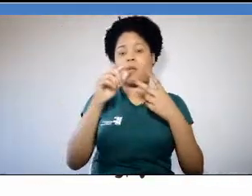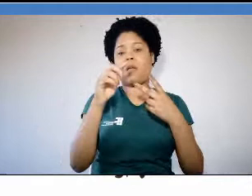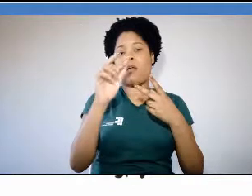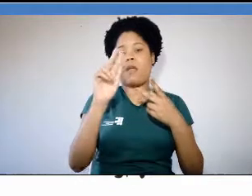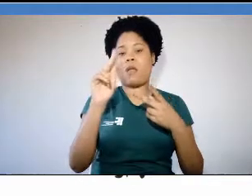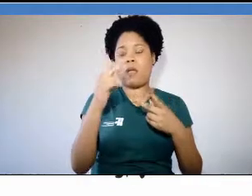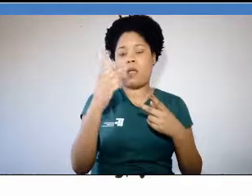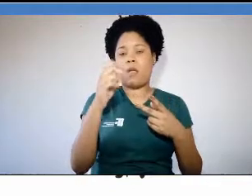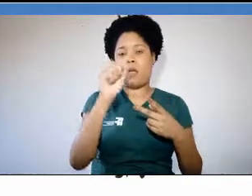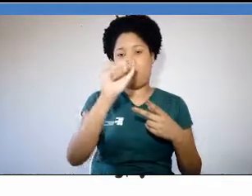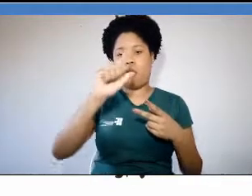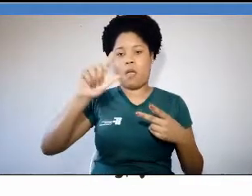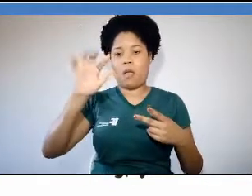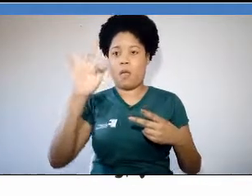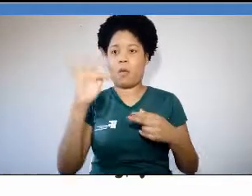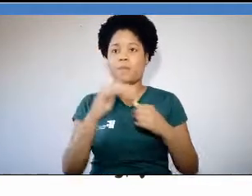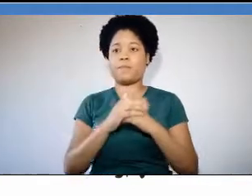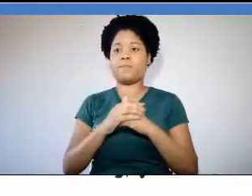half duplex.